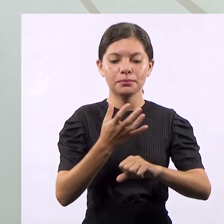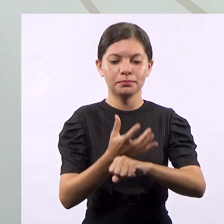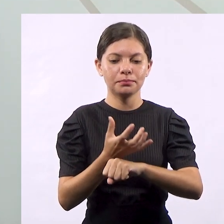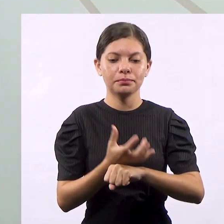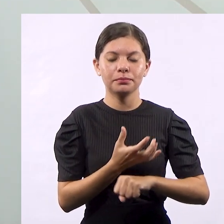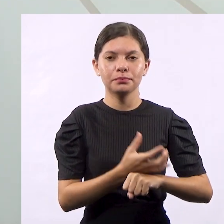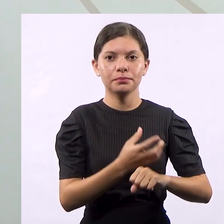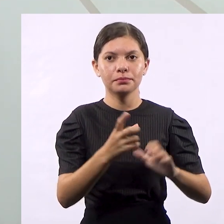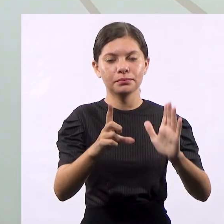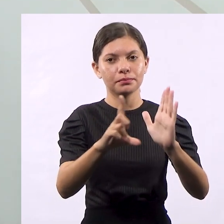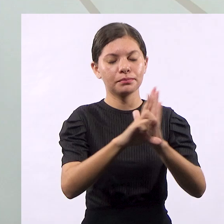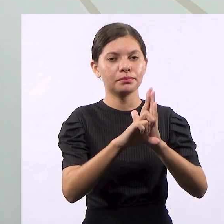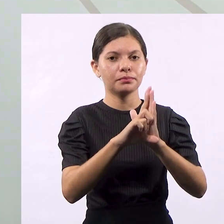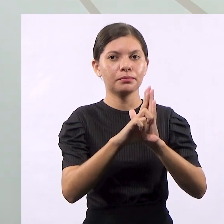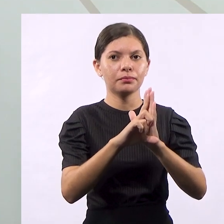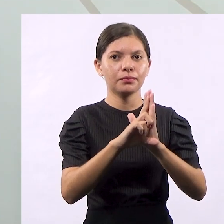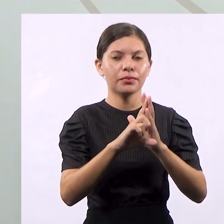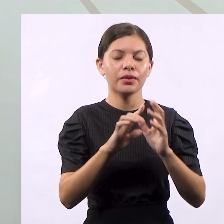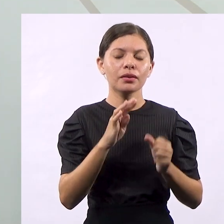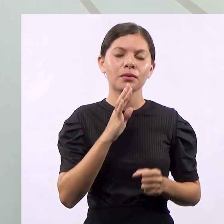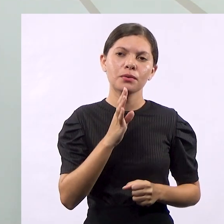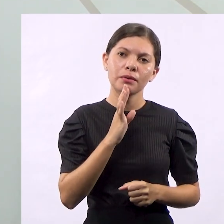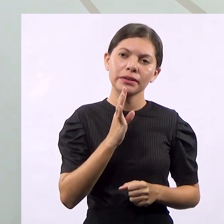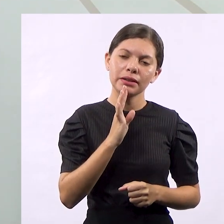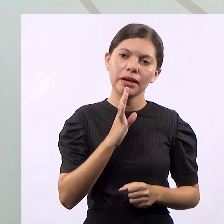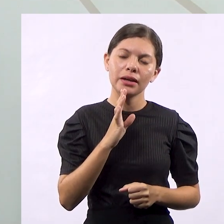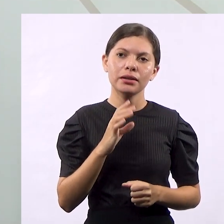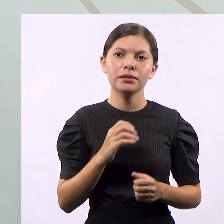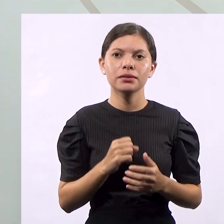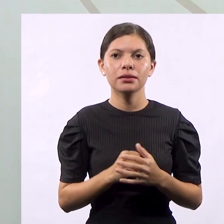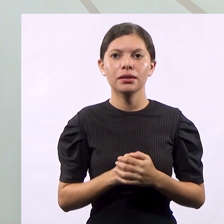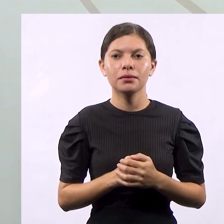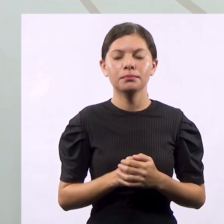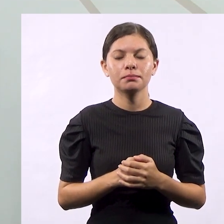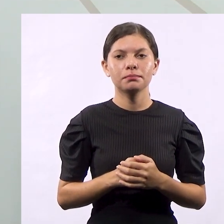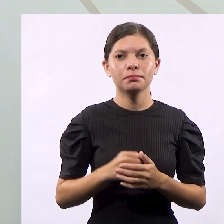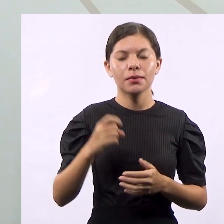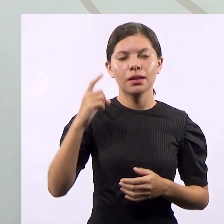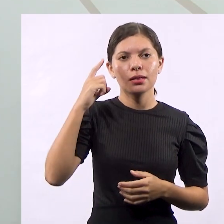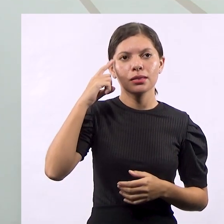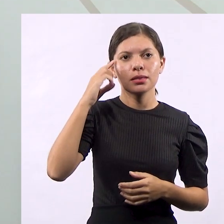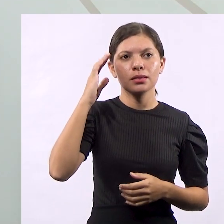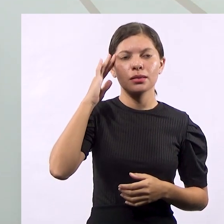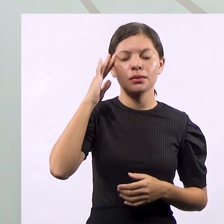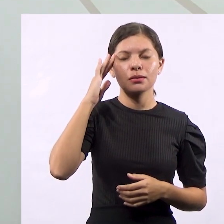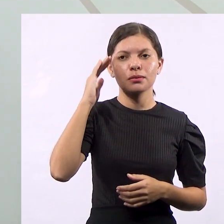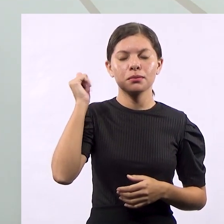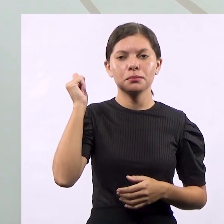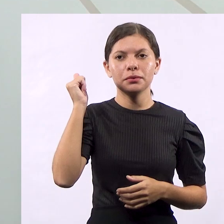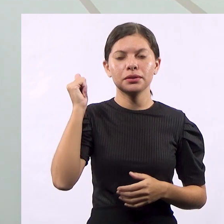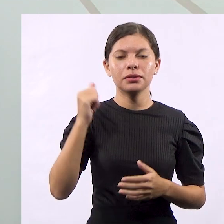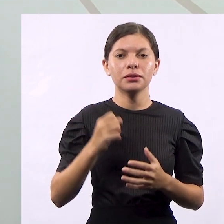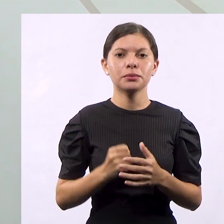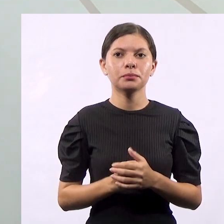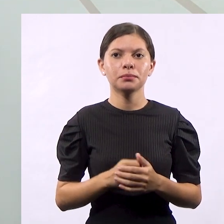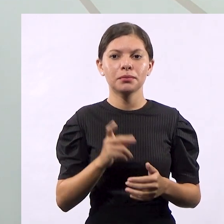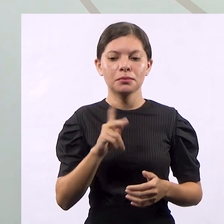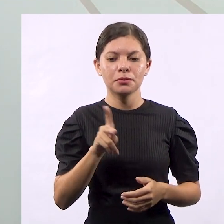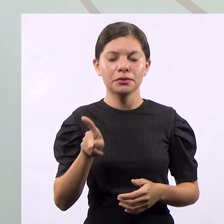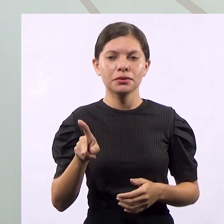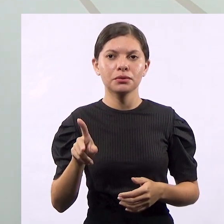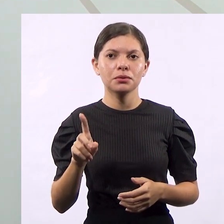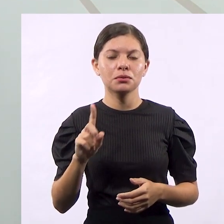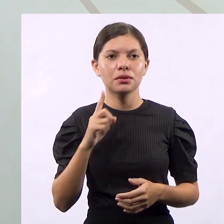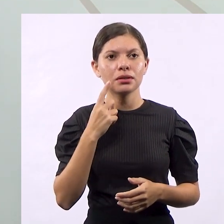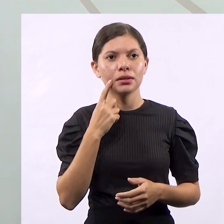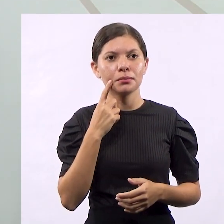se aproprie, conheça as legislações indicadas pela professora Anabela, que ela organizou toda a sistemática